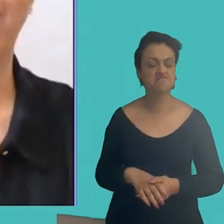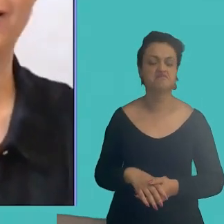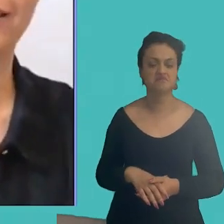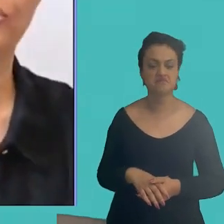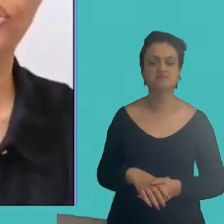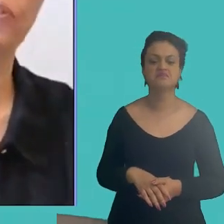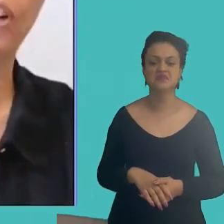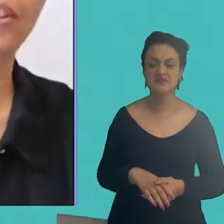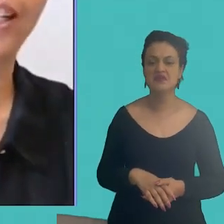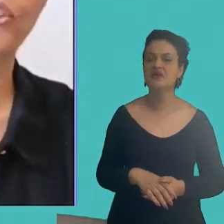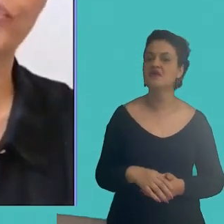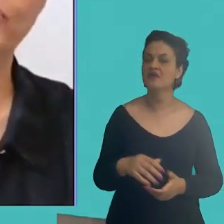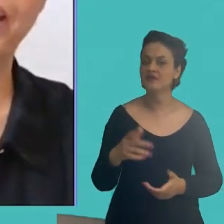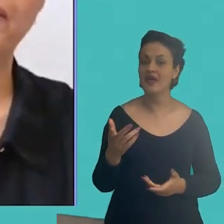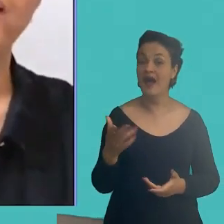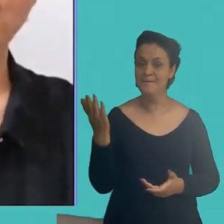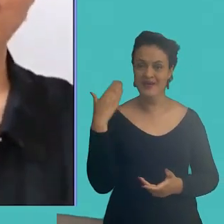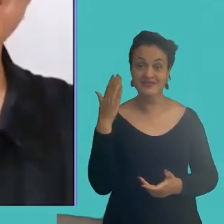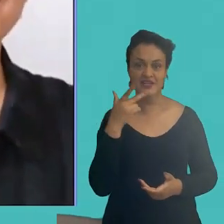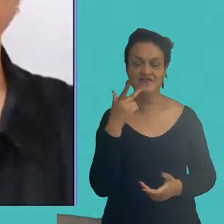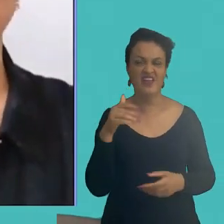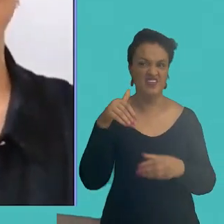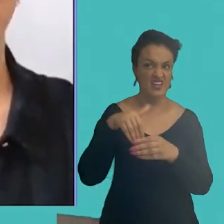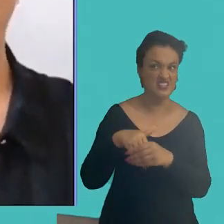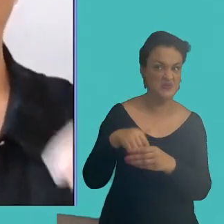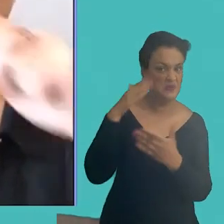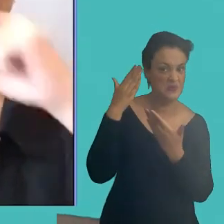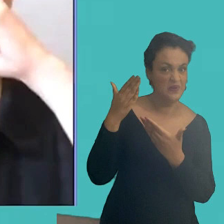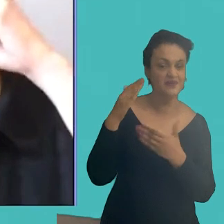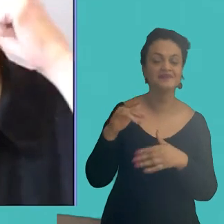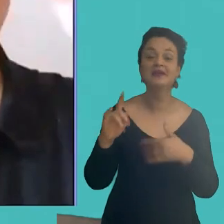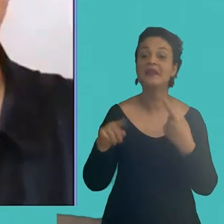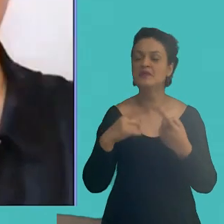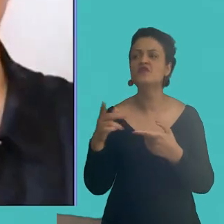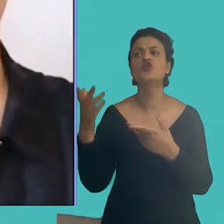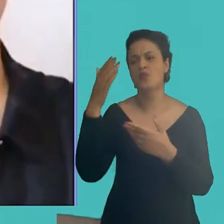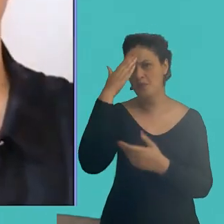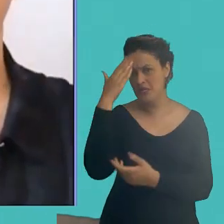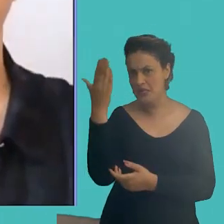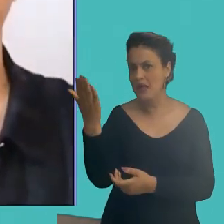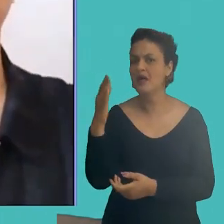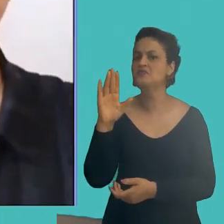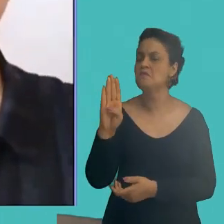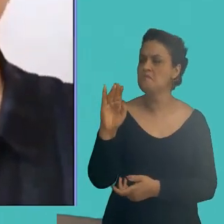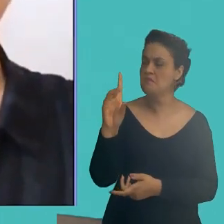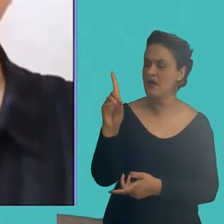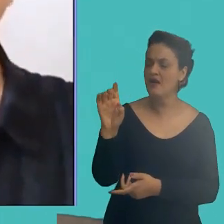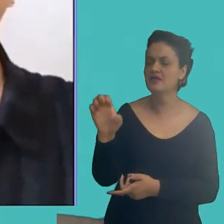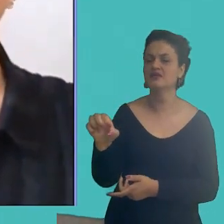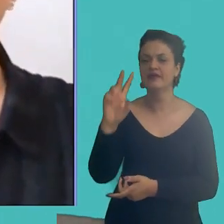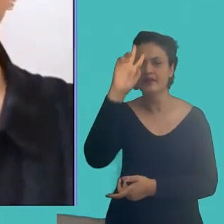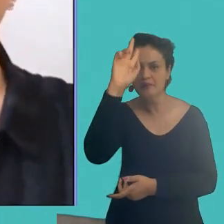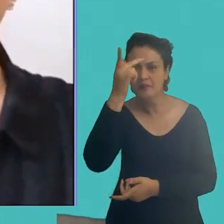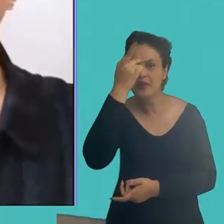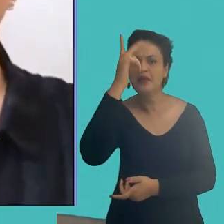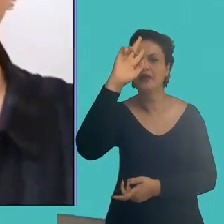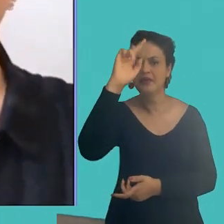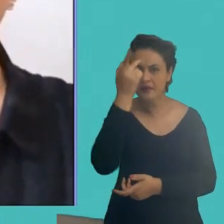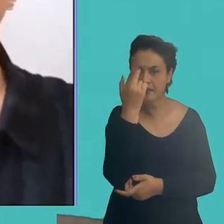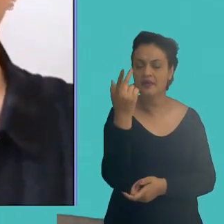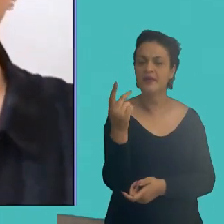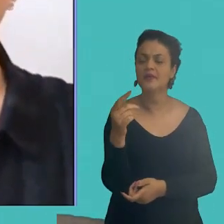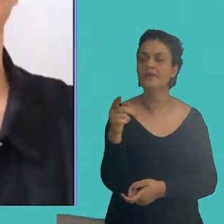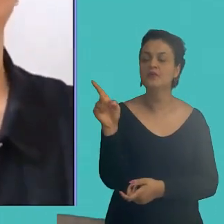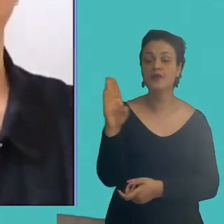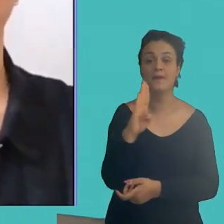foi fraudado, as eleições foram fraudadas. Pois bem, o aceno ao Biden aconteceu porque, num discurso à nação, o Biden reconheceu que,